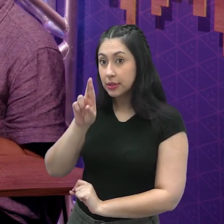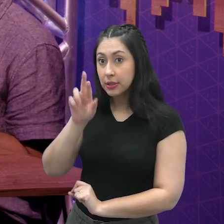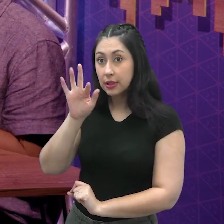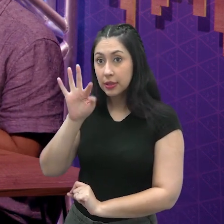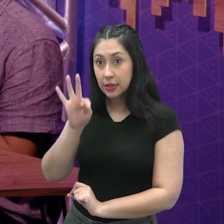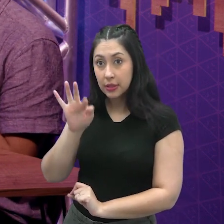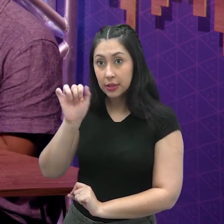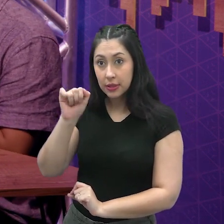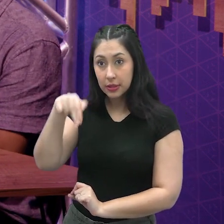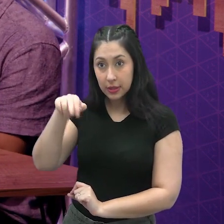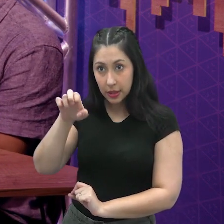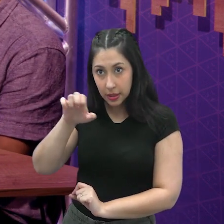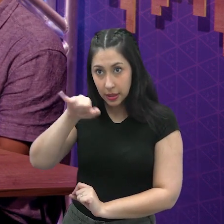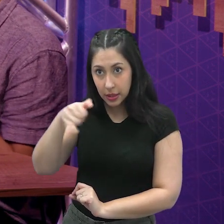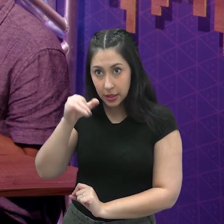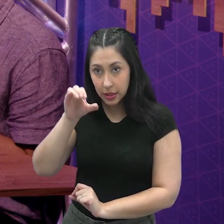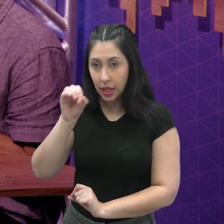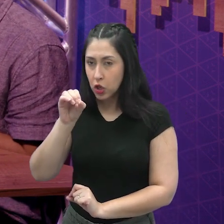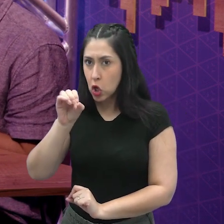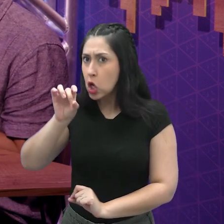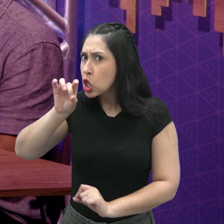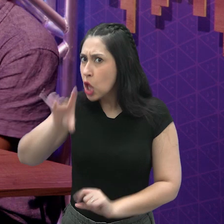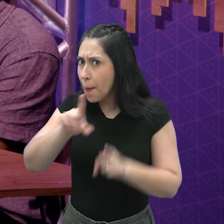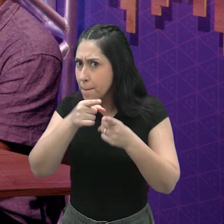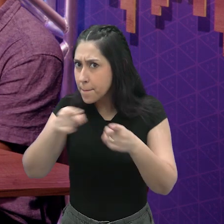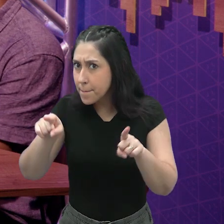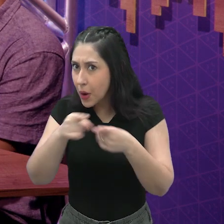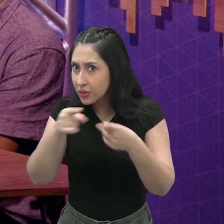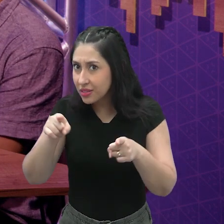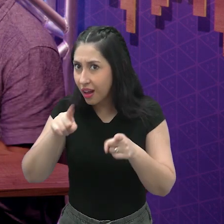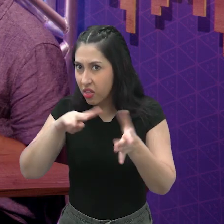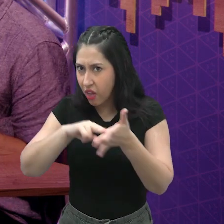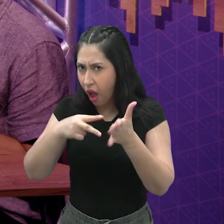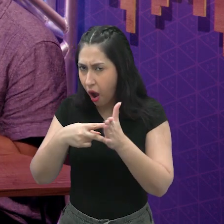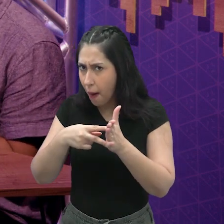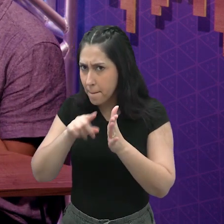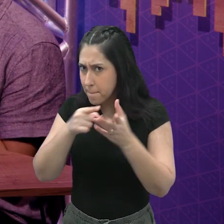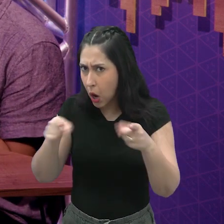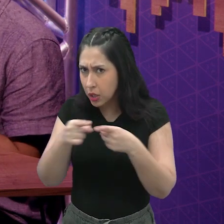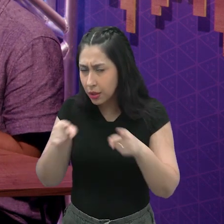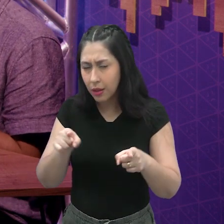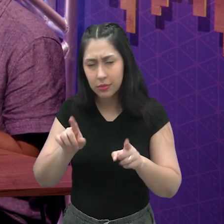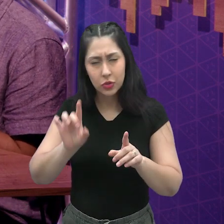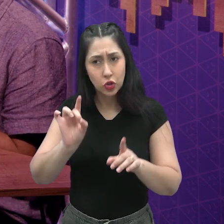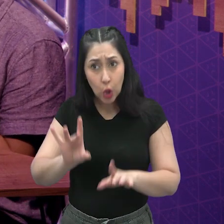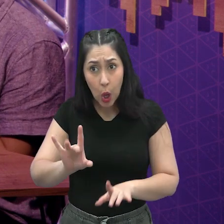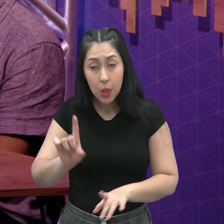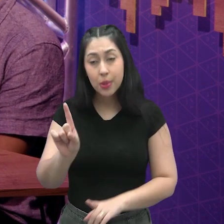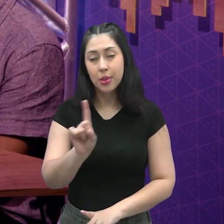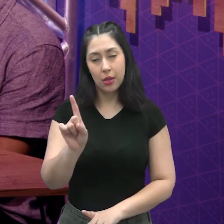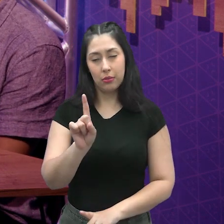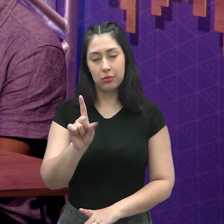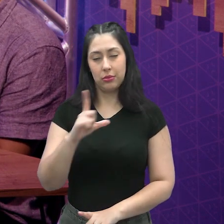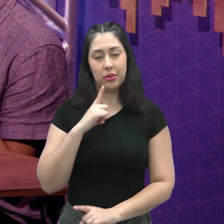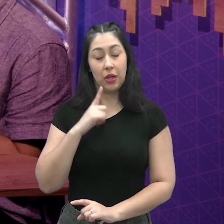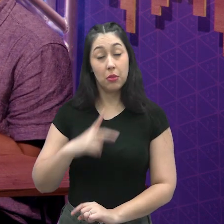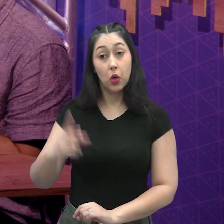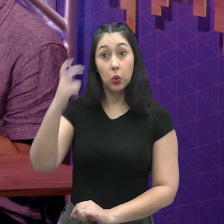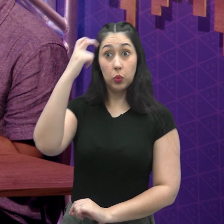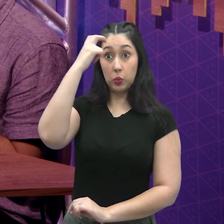ele não pertence somente ao gênero musical. Sim. Quando a gente fala de cultura sertaneja, a gente tem